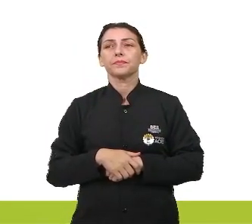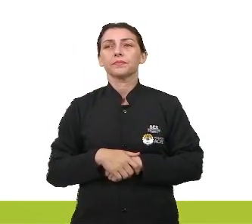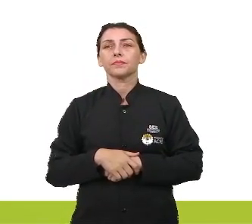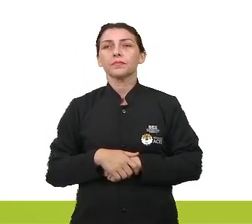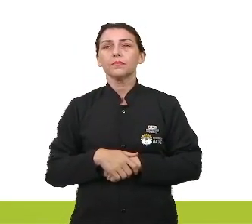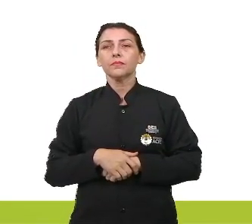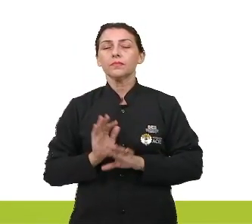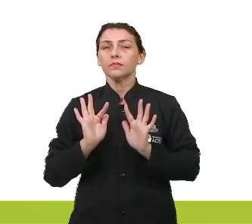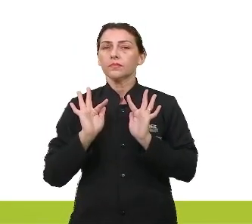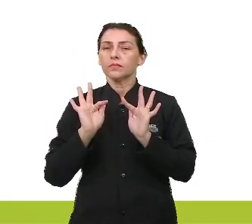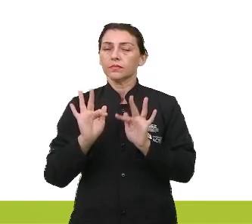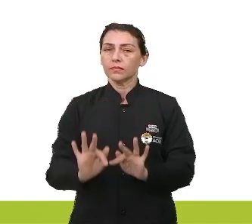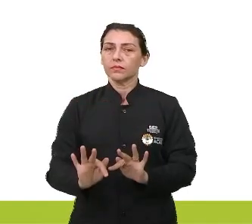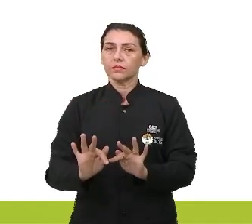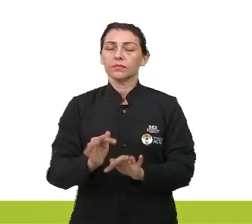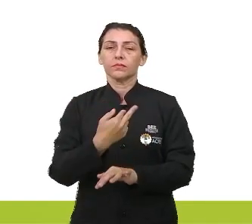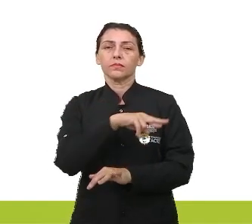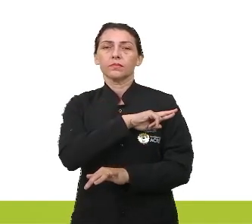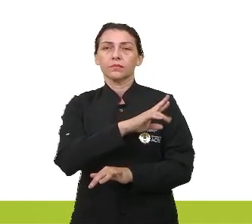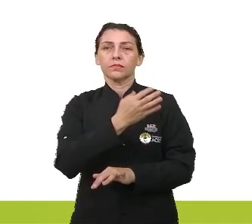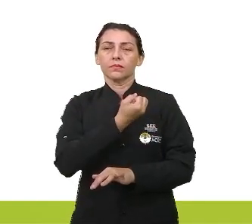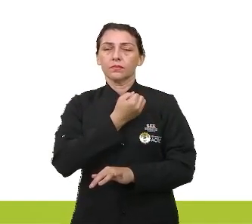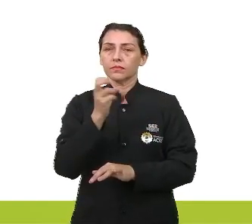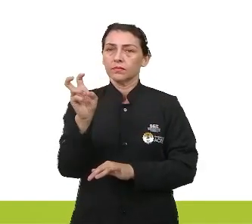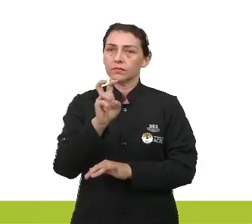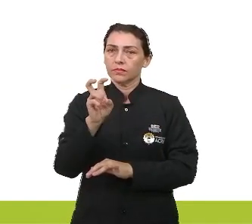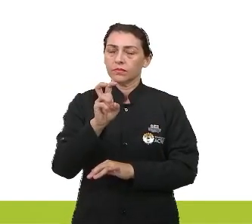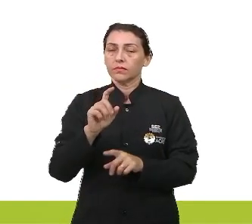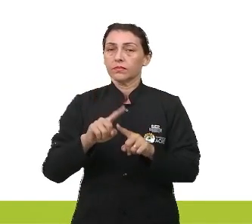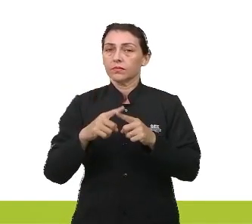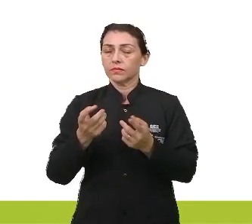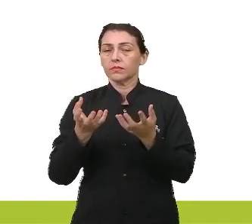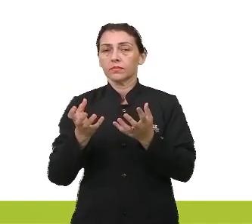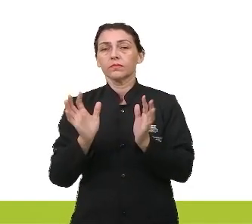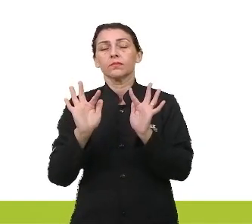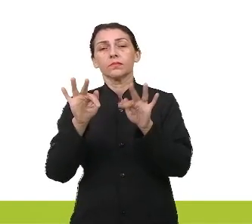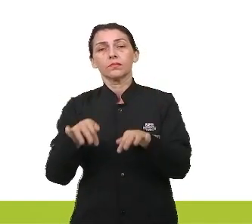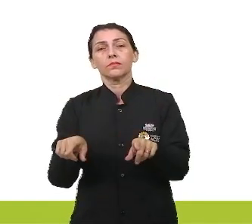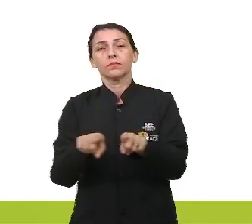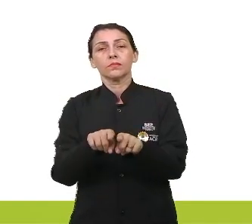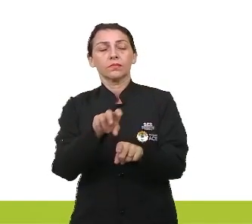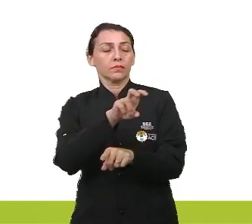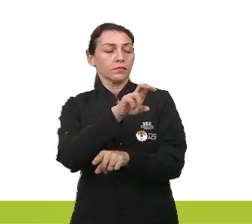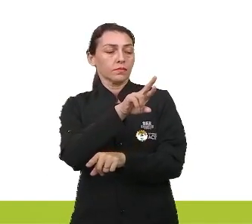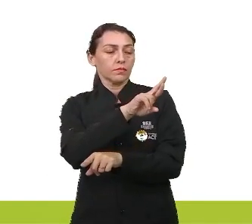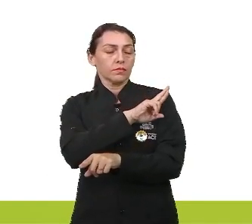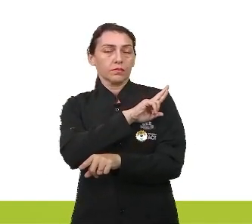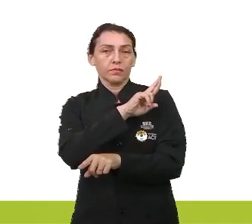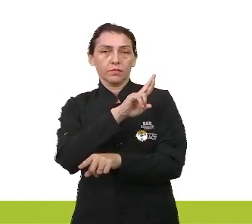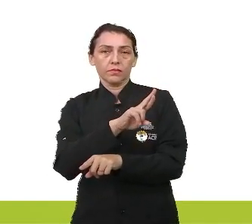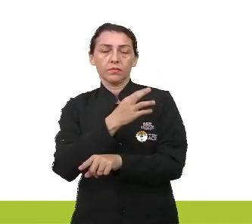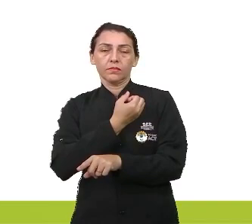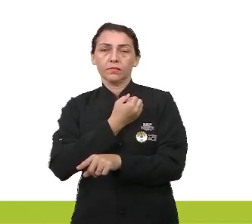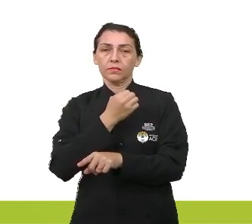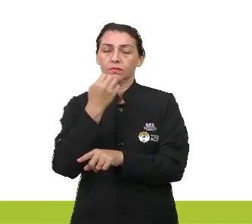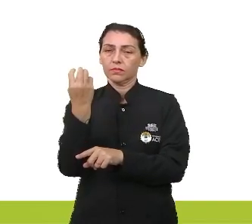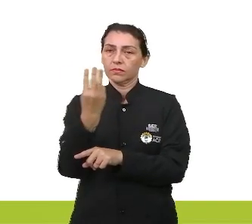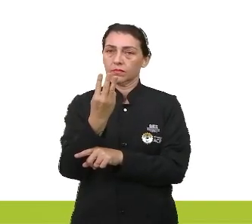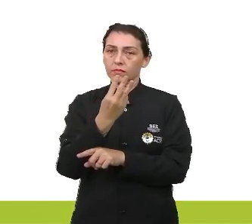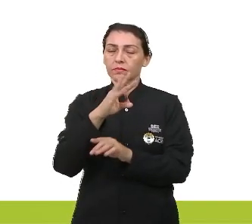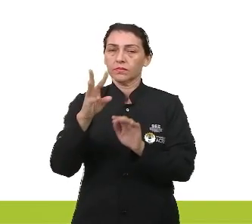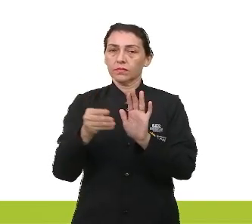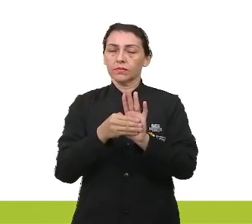ela fechou a competência de número 5, mas ela quer fechar a 3. Então, se ela quer fechar a 3, ela colocou